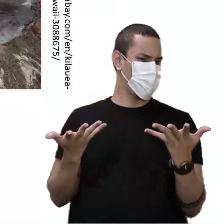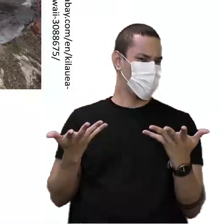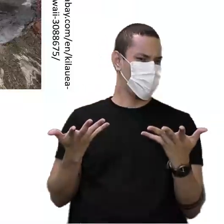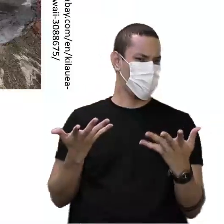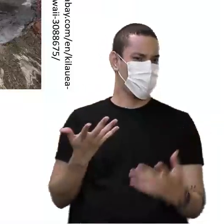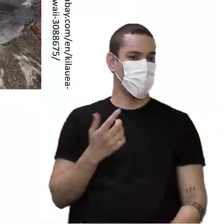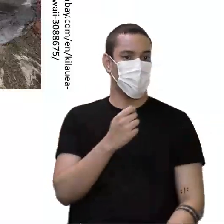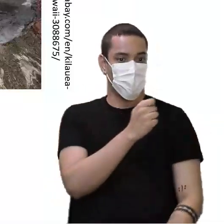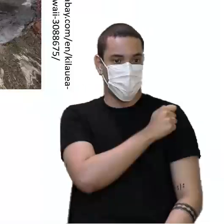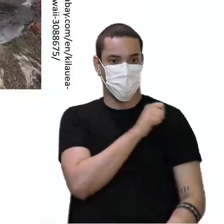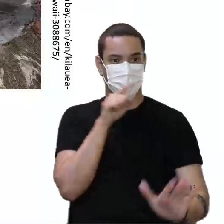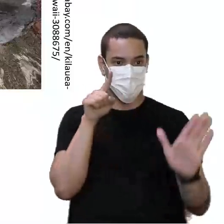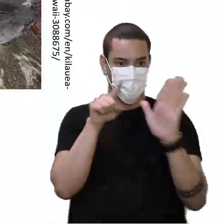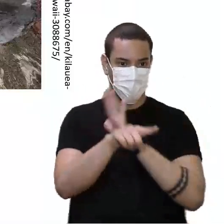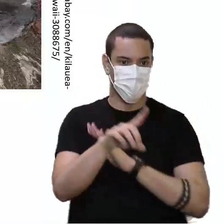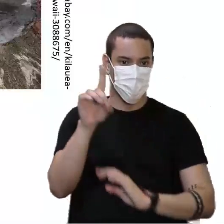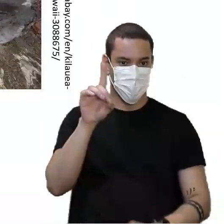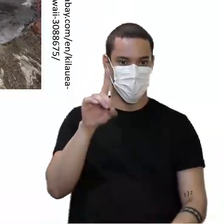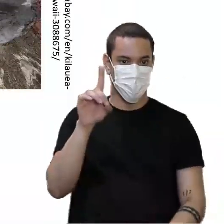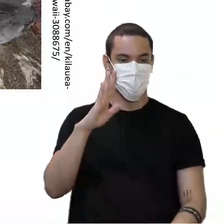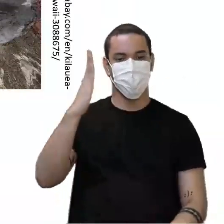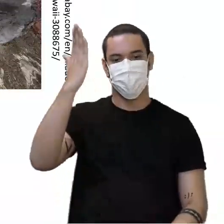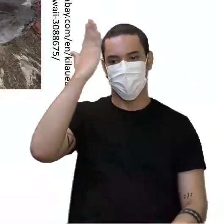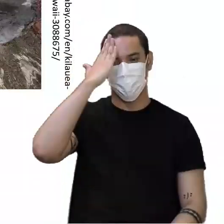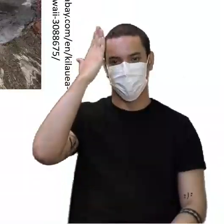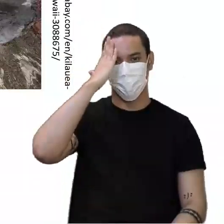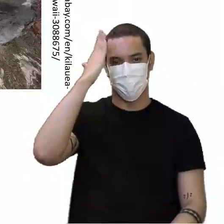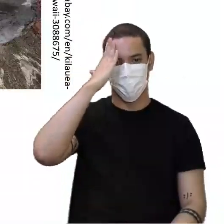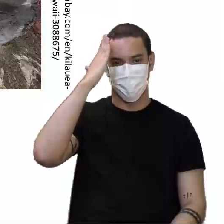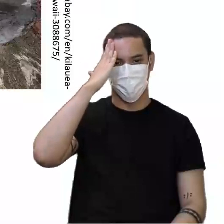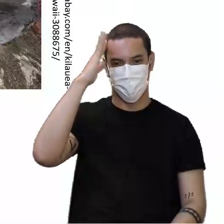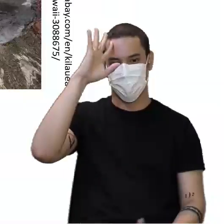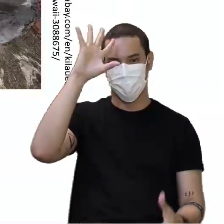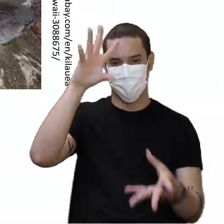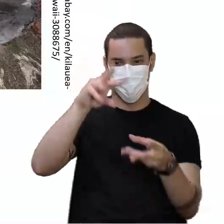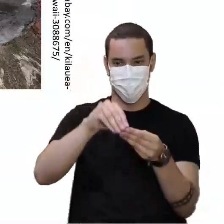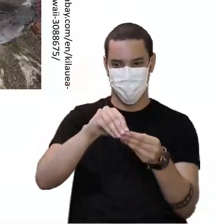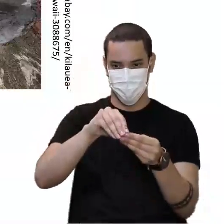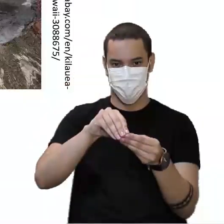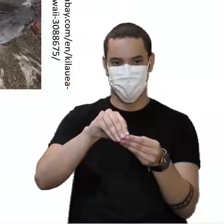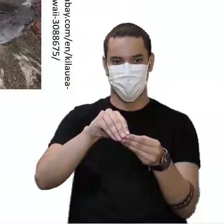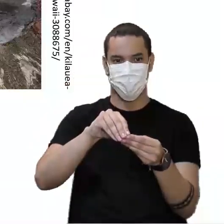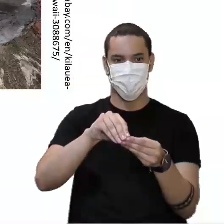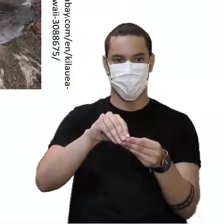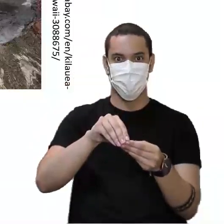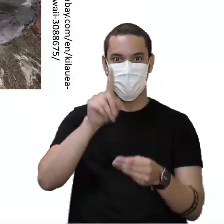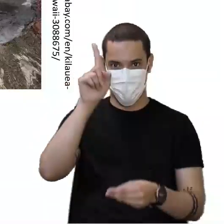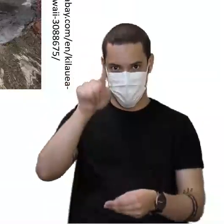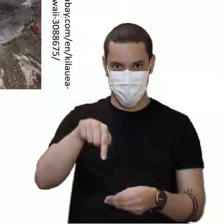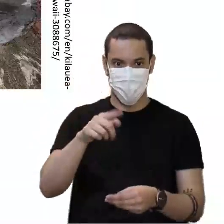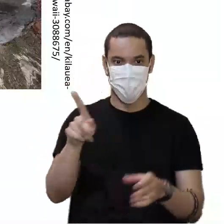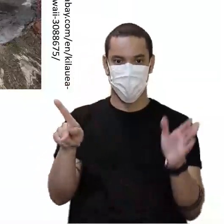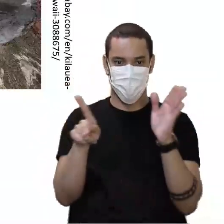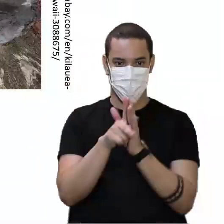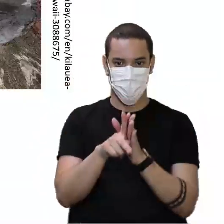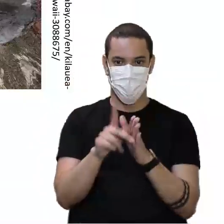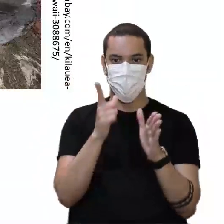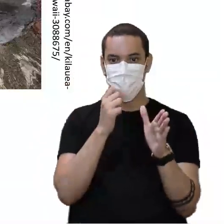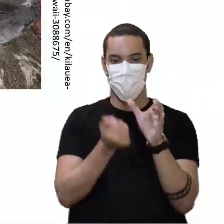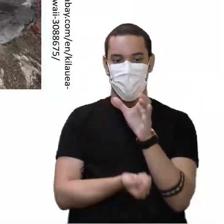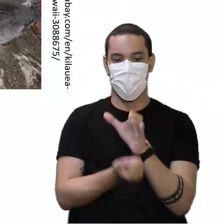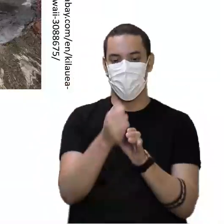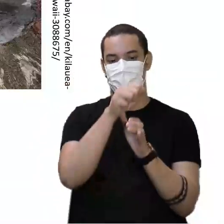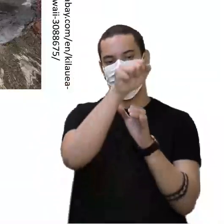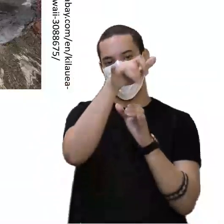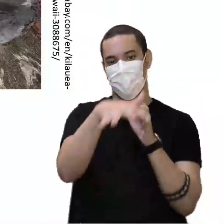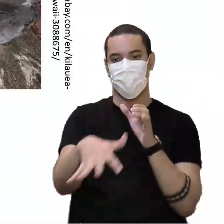o student D fala, I know, eu sei. Have you climbed a volcano? Aí ele já